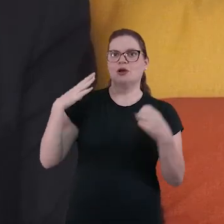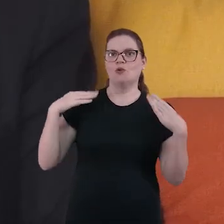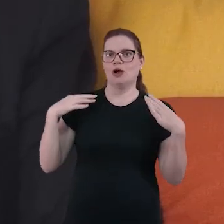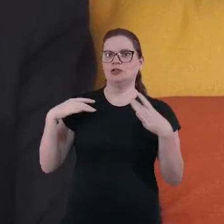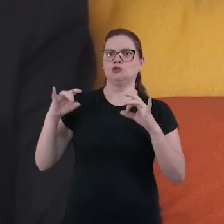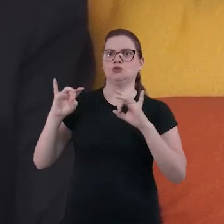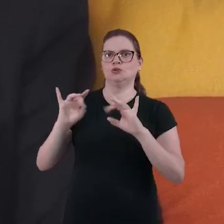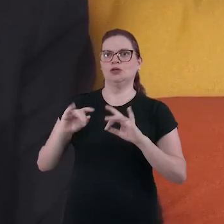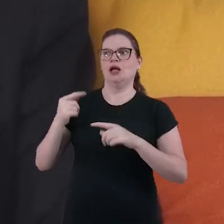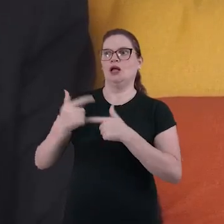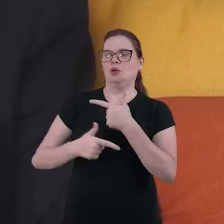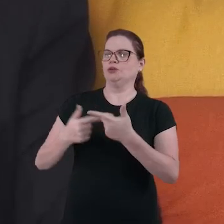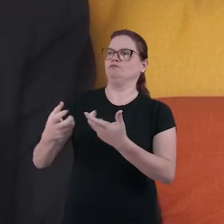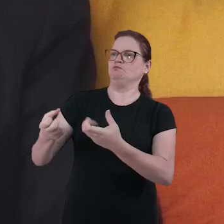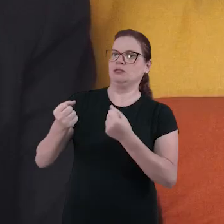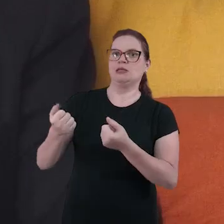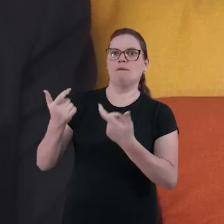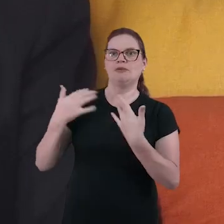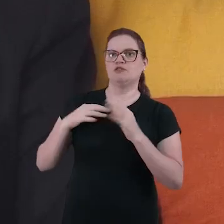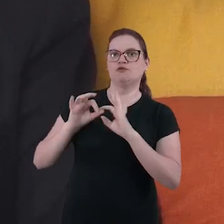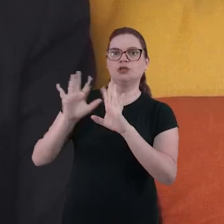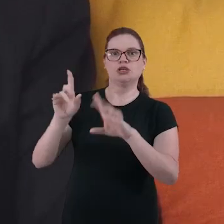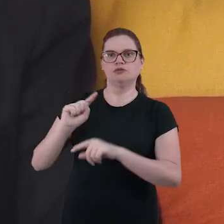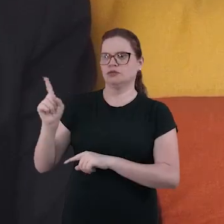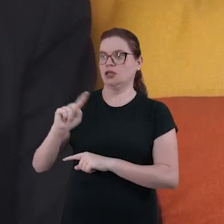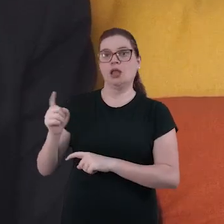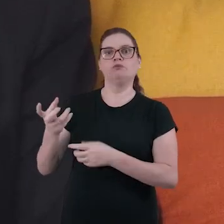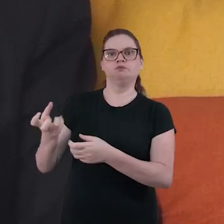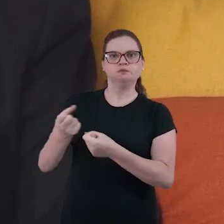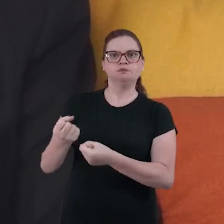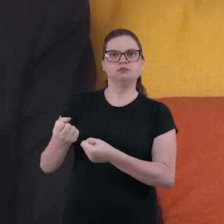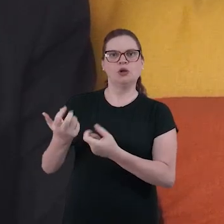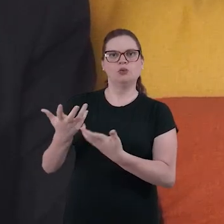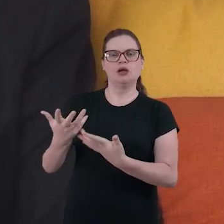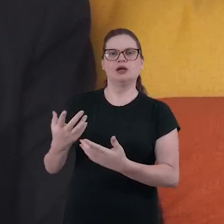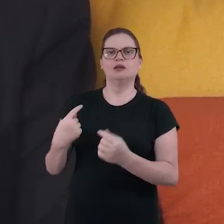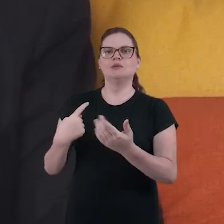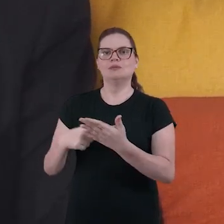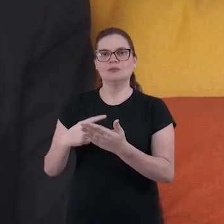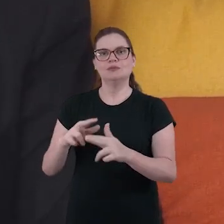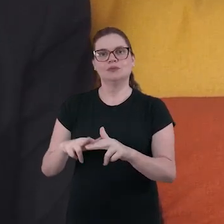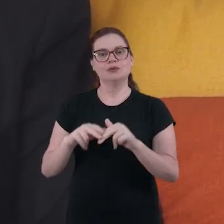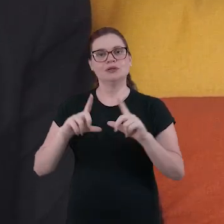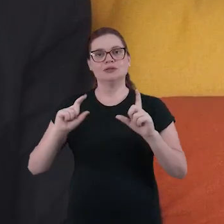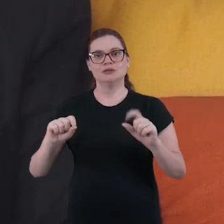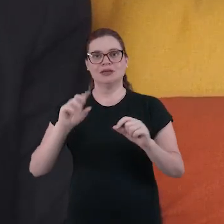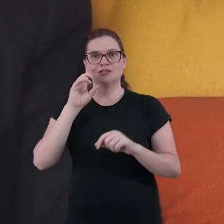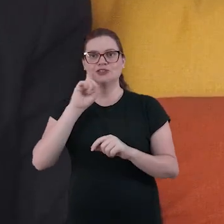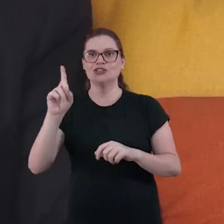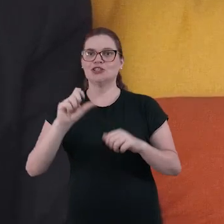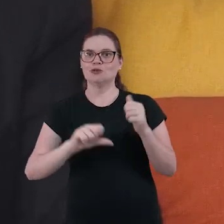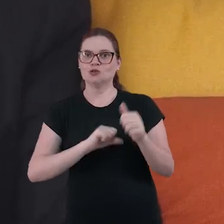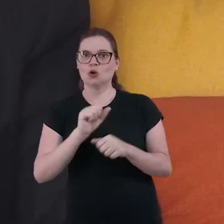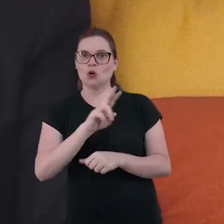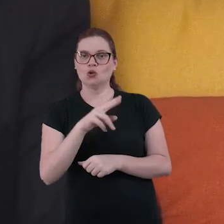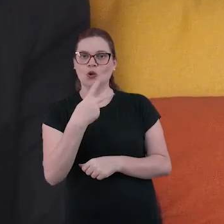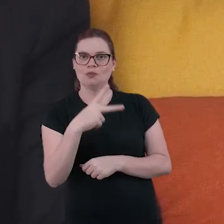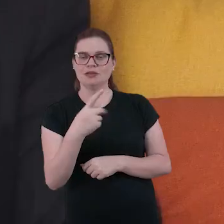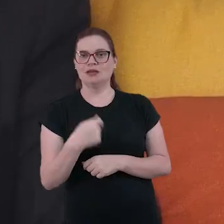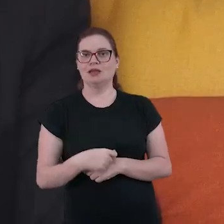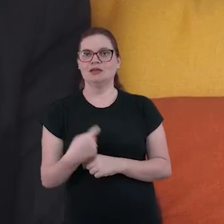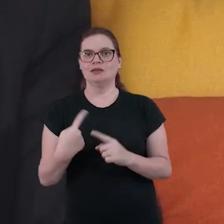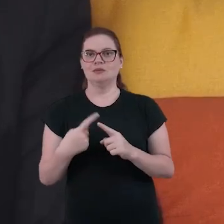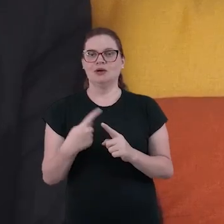continuava lutando pela bênção. Continuava. Por isso que o nome dele foi mudado para Israel. A luta é contínua. Israel lutou